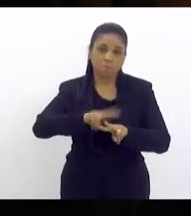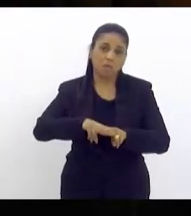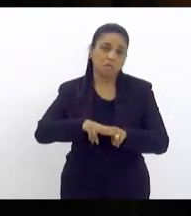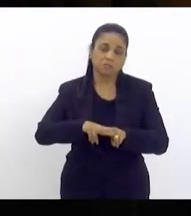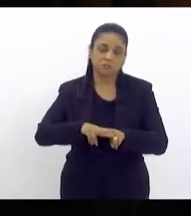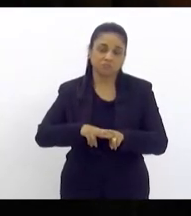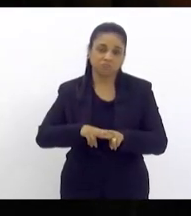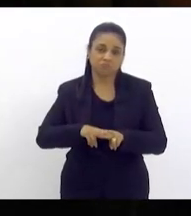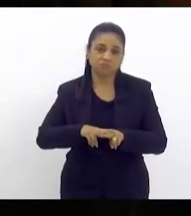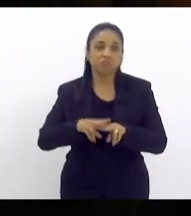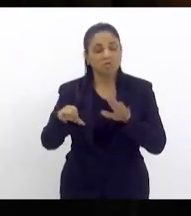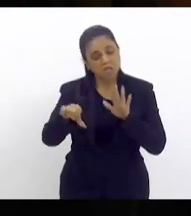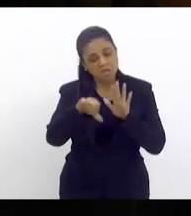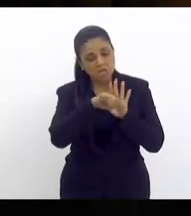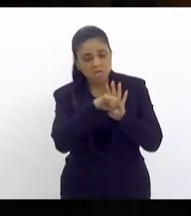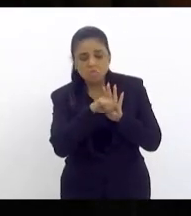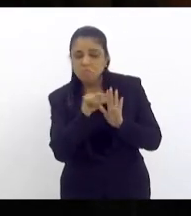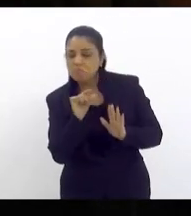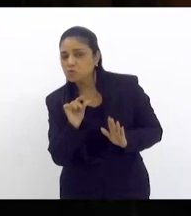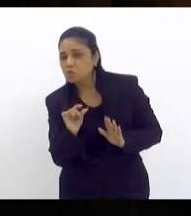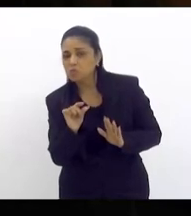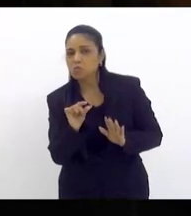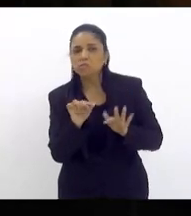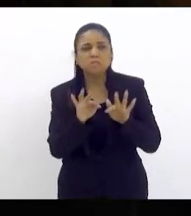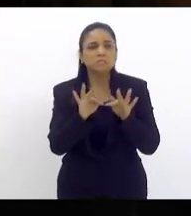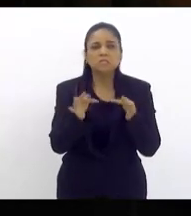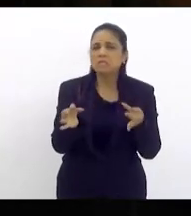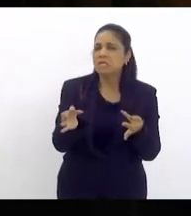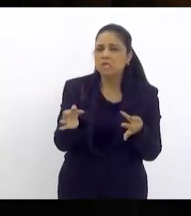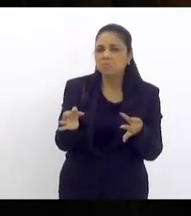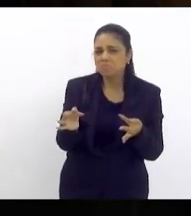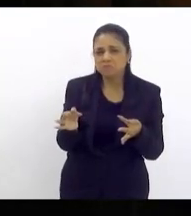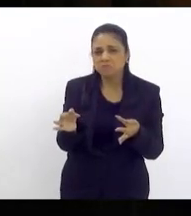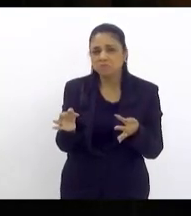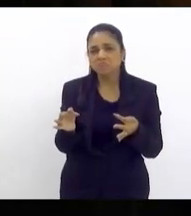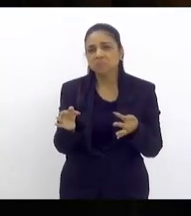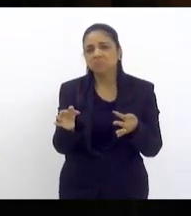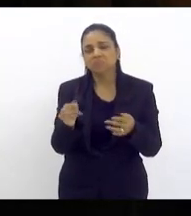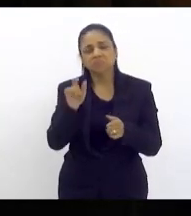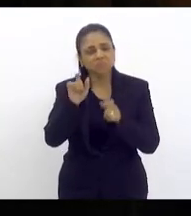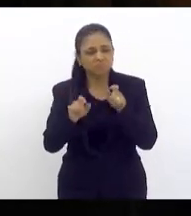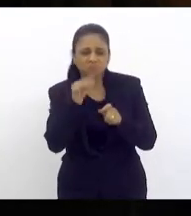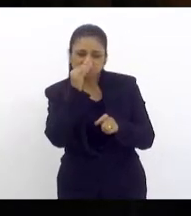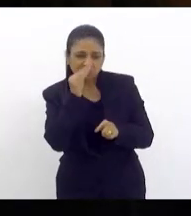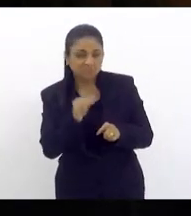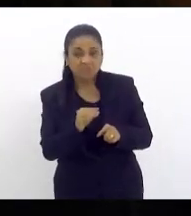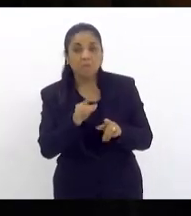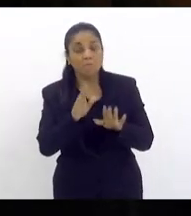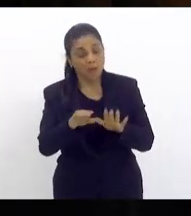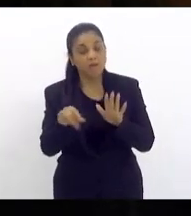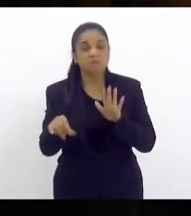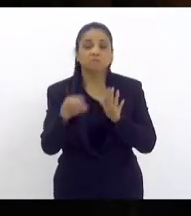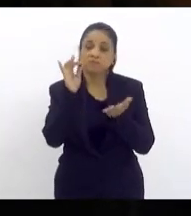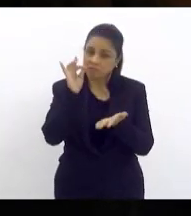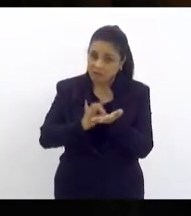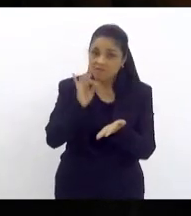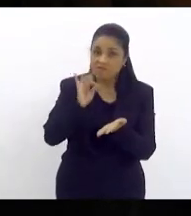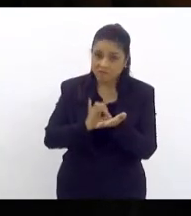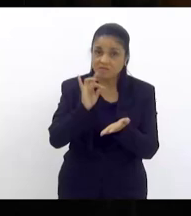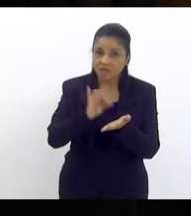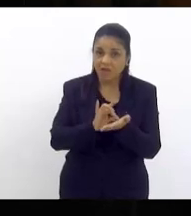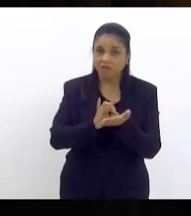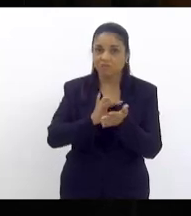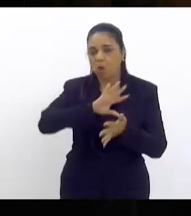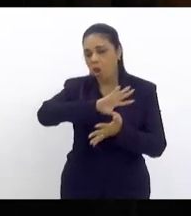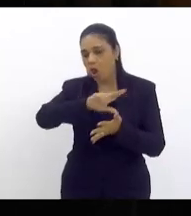ser um crimezinho pequenininho que muitas pessoas não dão importância mas que de fato lesou